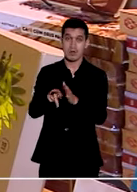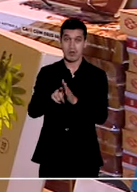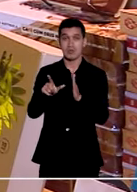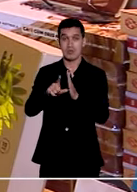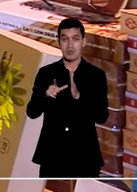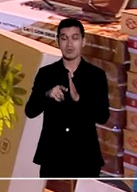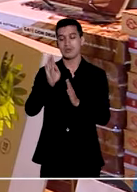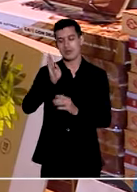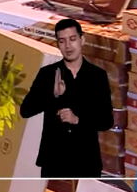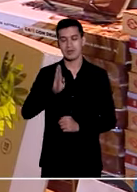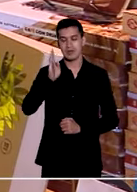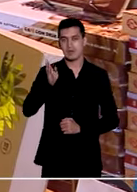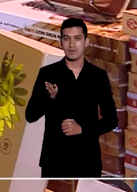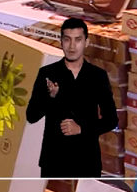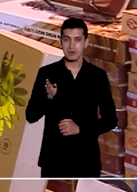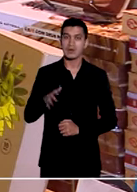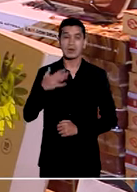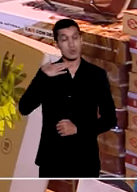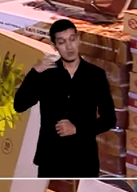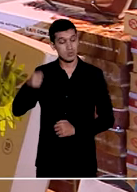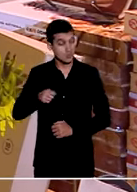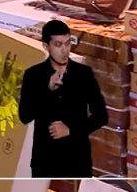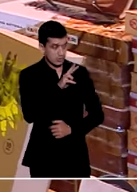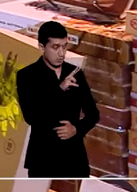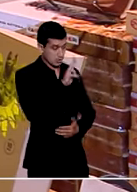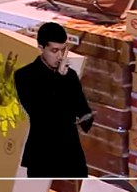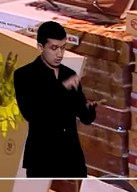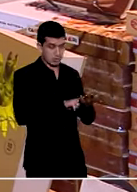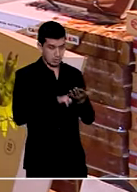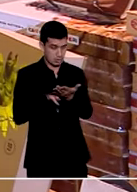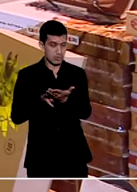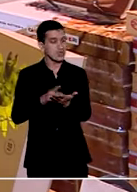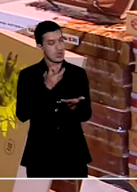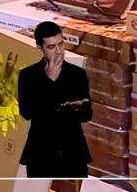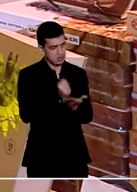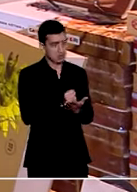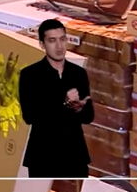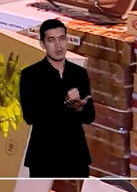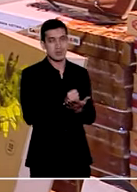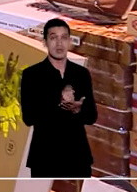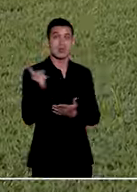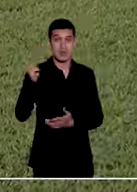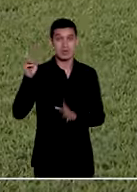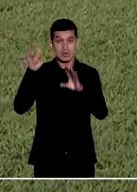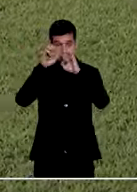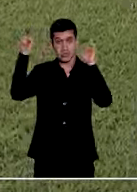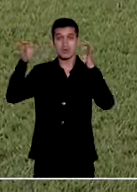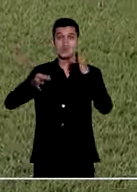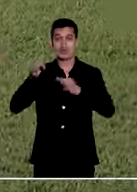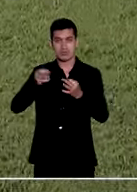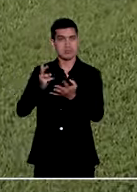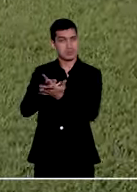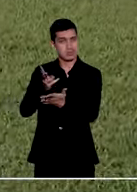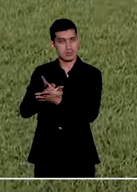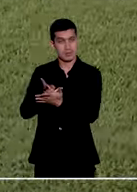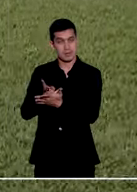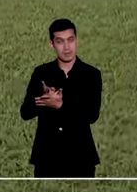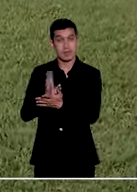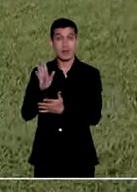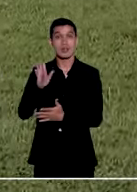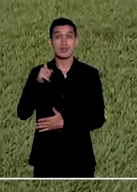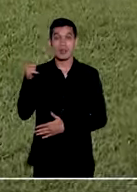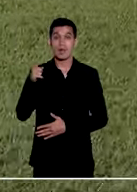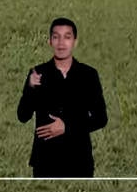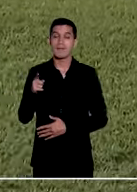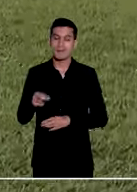autorizou a desocupação da L e essa decisão foi mantida pelo Tribunal de Justiça de São Paulo ao STJ a livraria Cultura